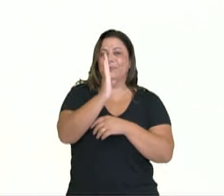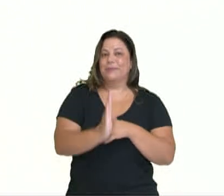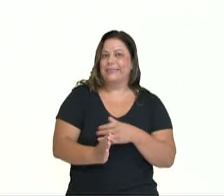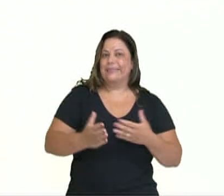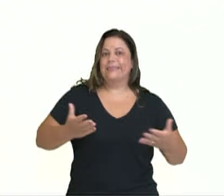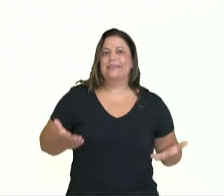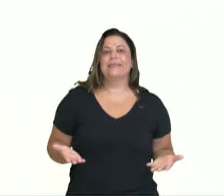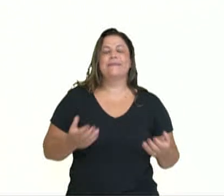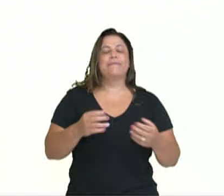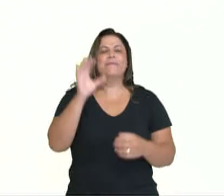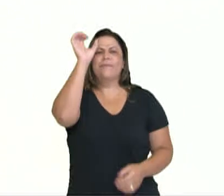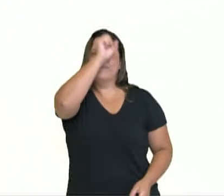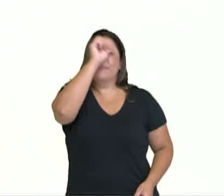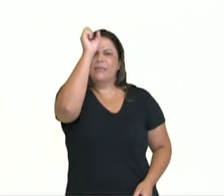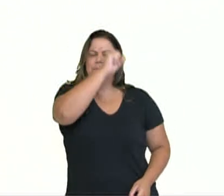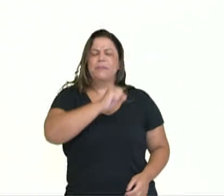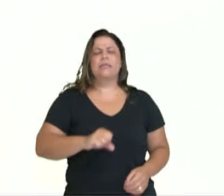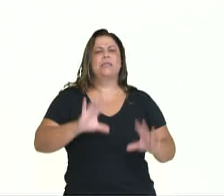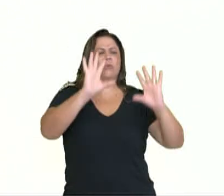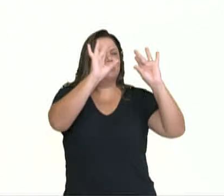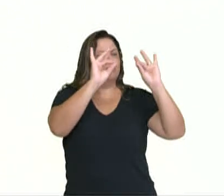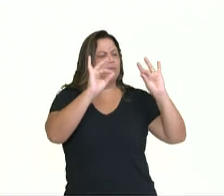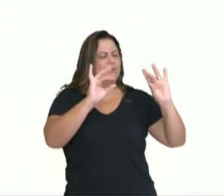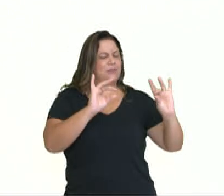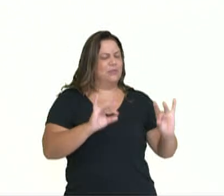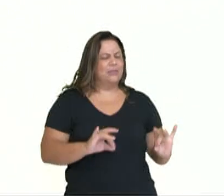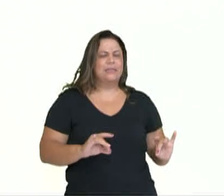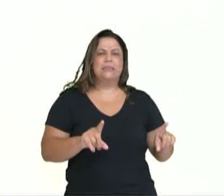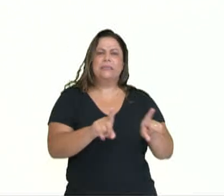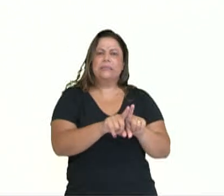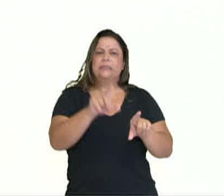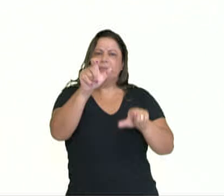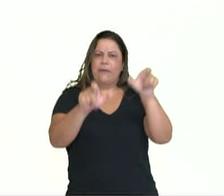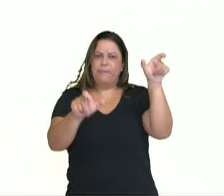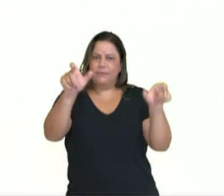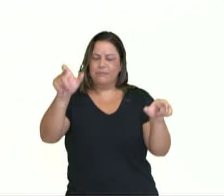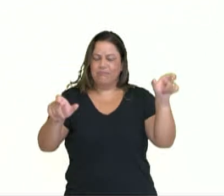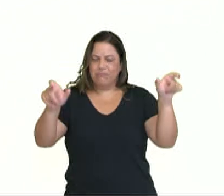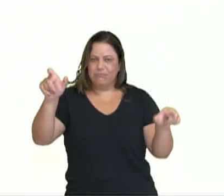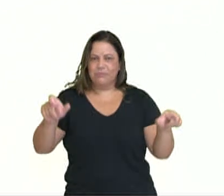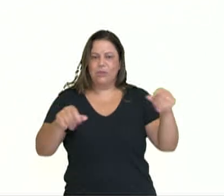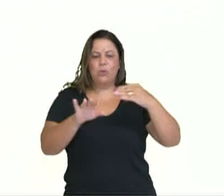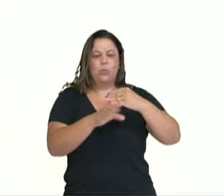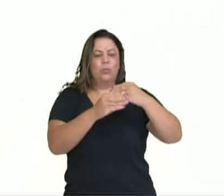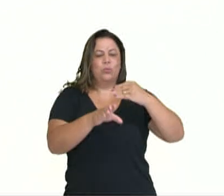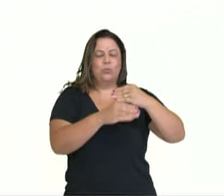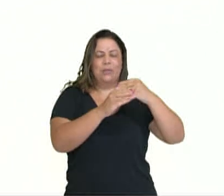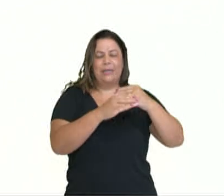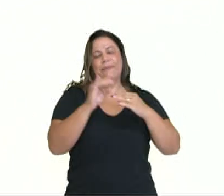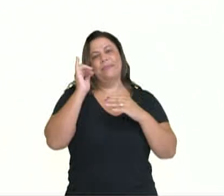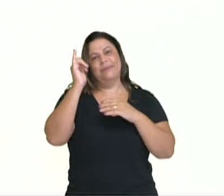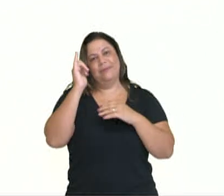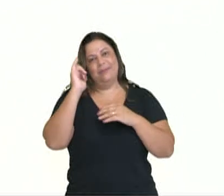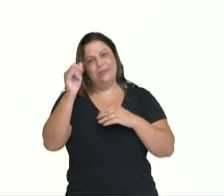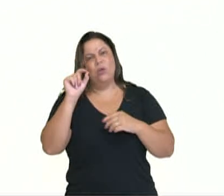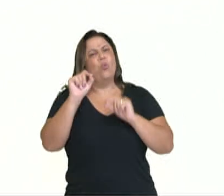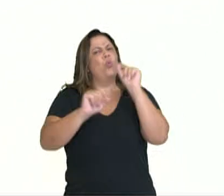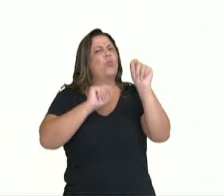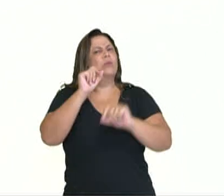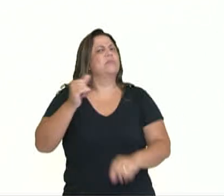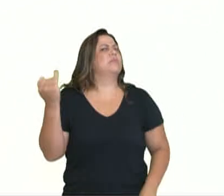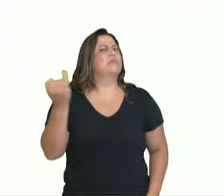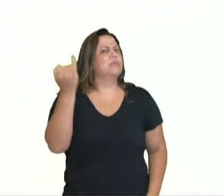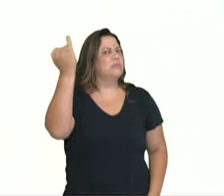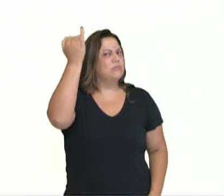aprendemos sobre a descrição de personagens e outros elementos da narrativa. O que é importante quando a gente fala de elementos